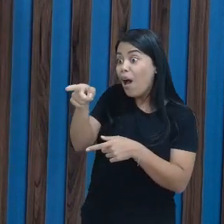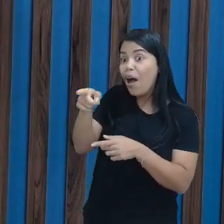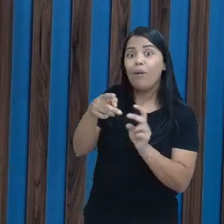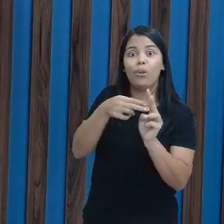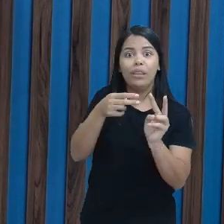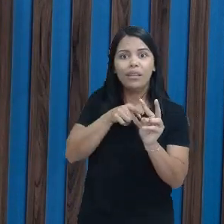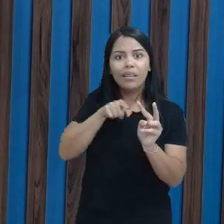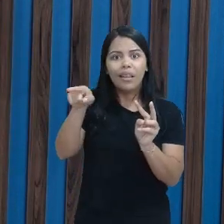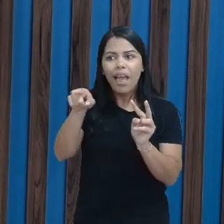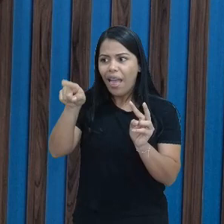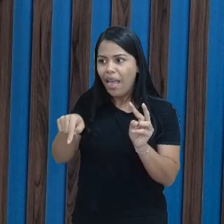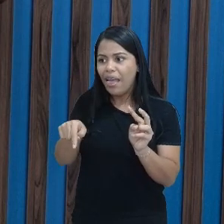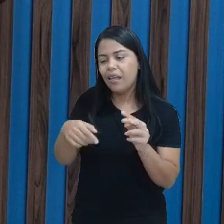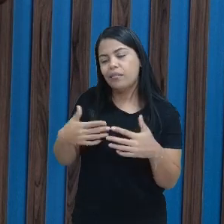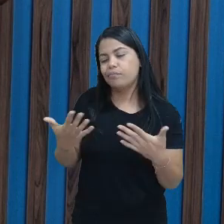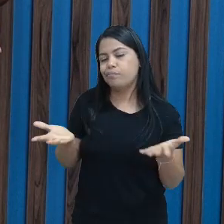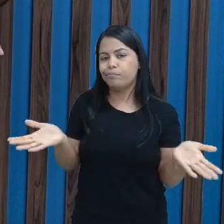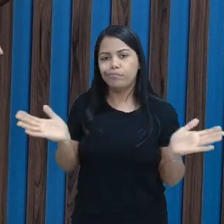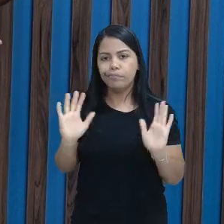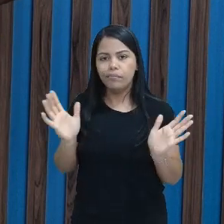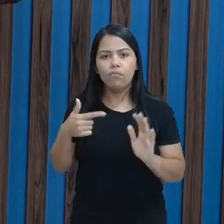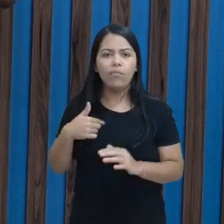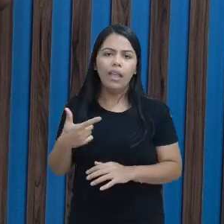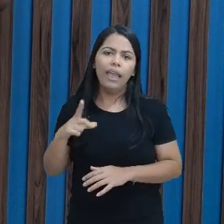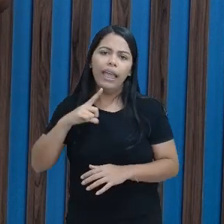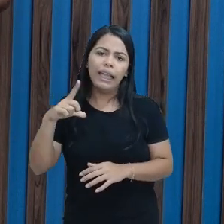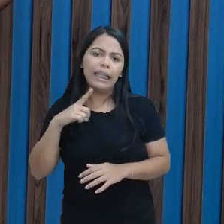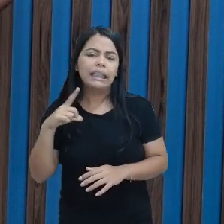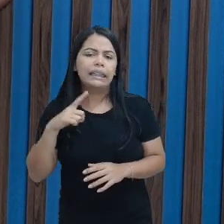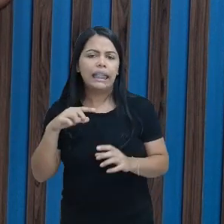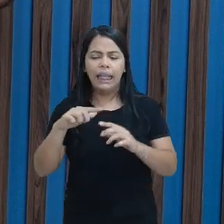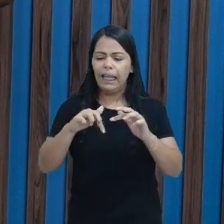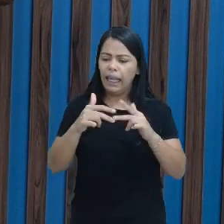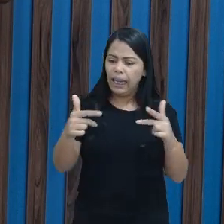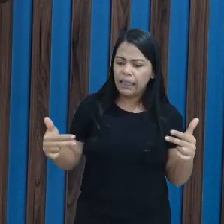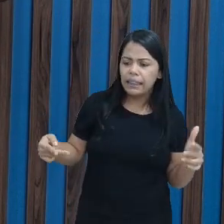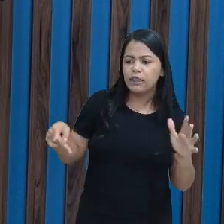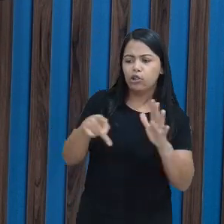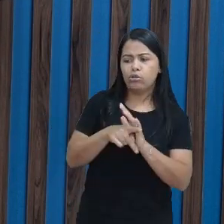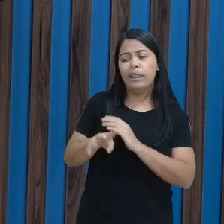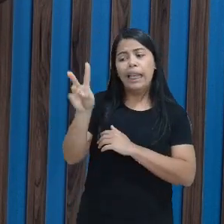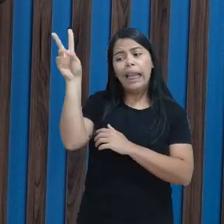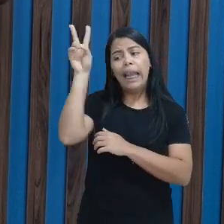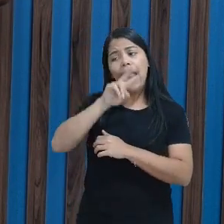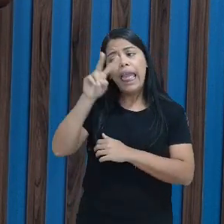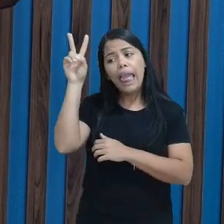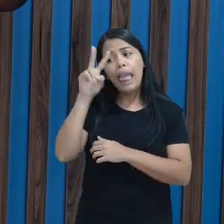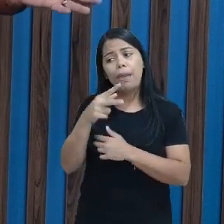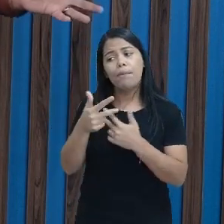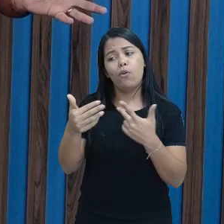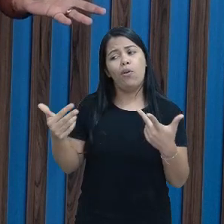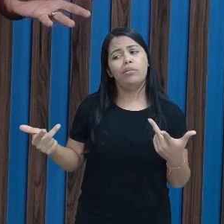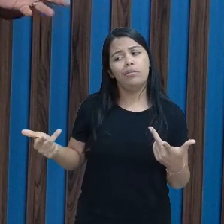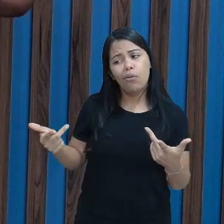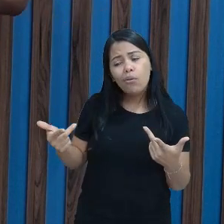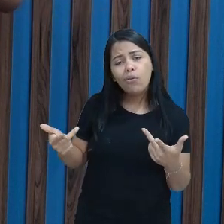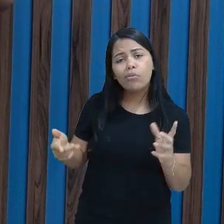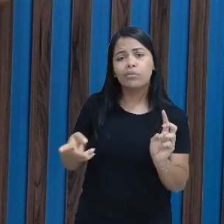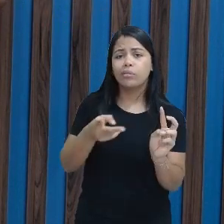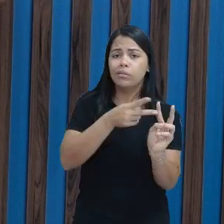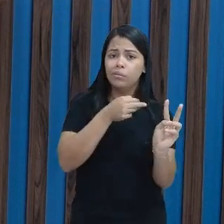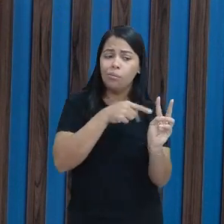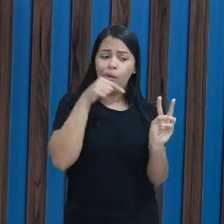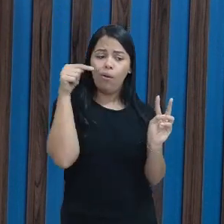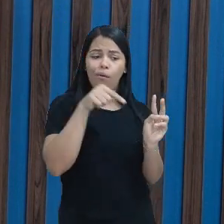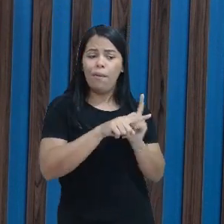Ele está ali com as tradições, né, com as marcas, utilizando objetos que remetem justamente a esse povo originário. Mas se ele